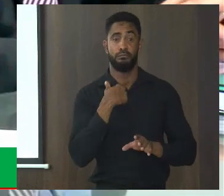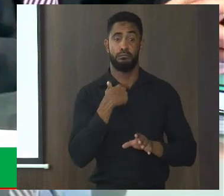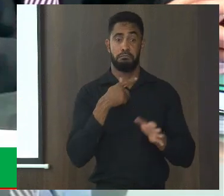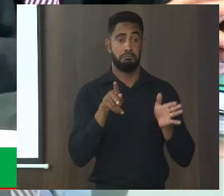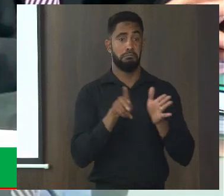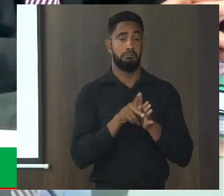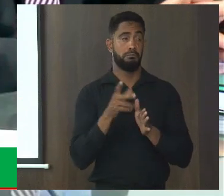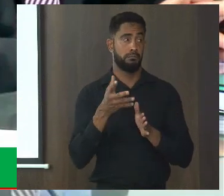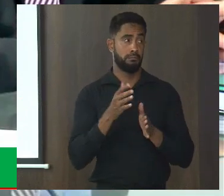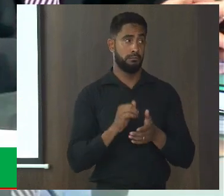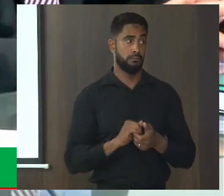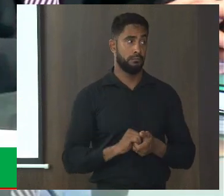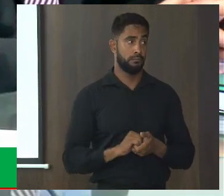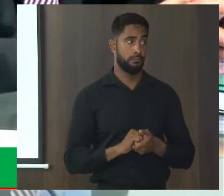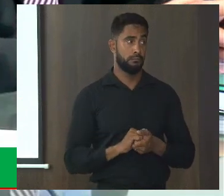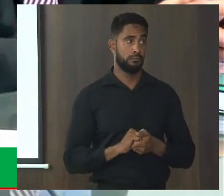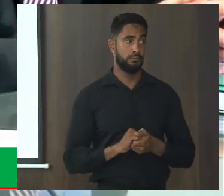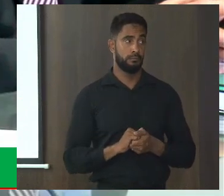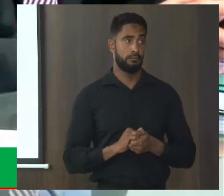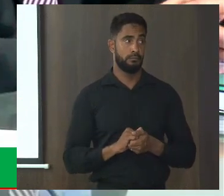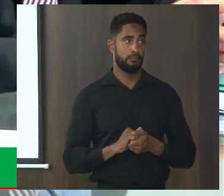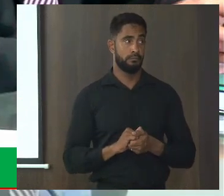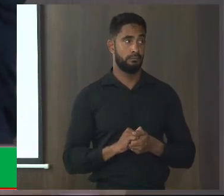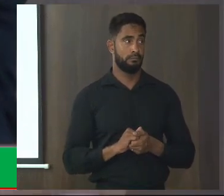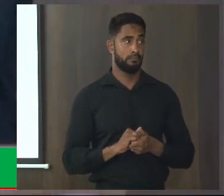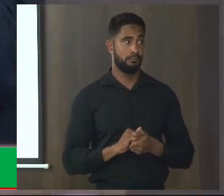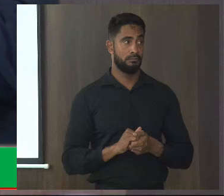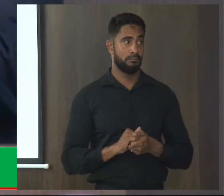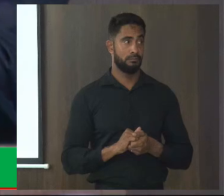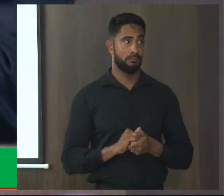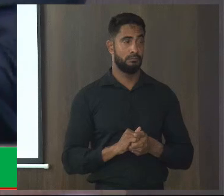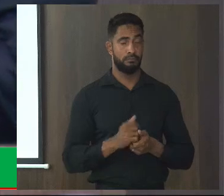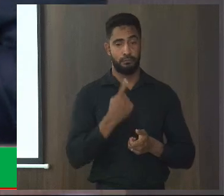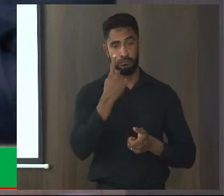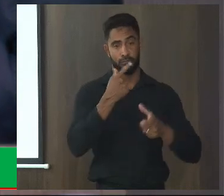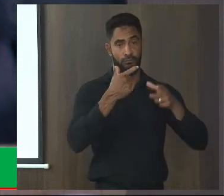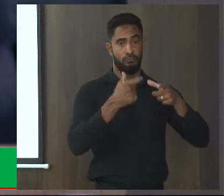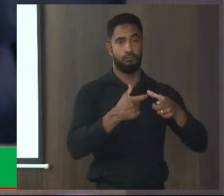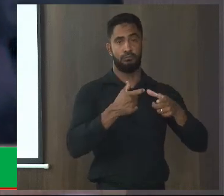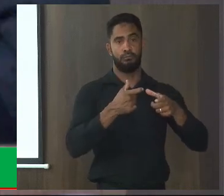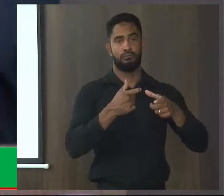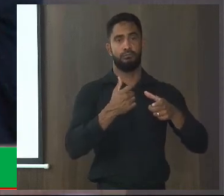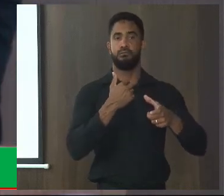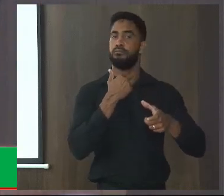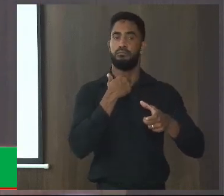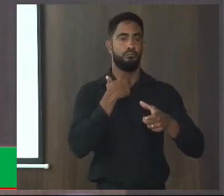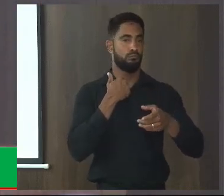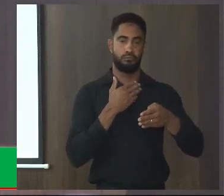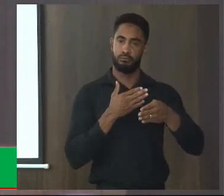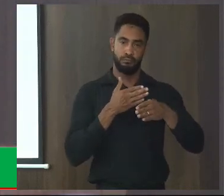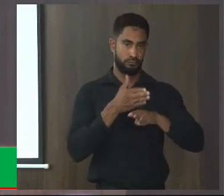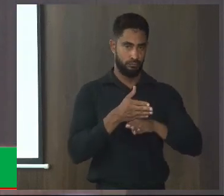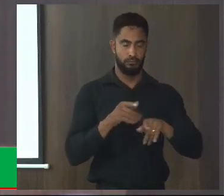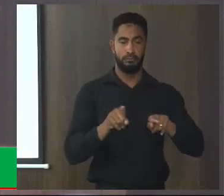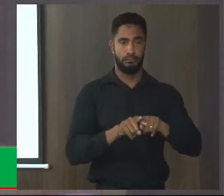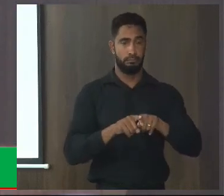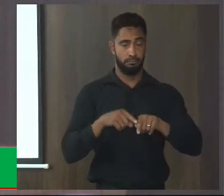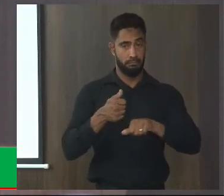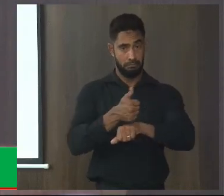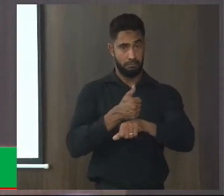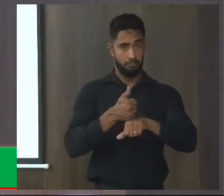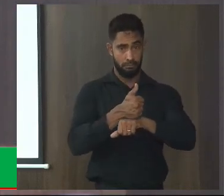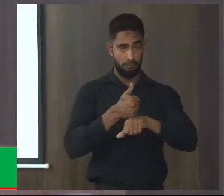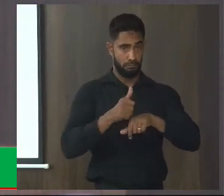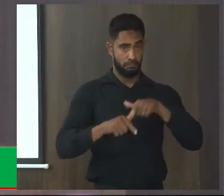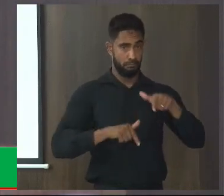senhor mesmo lá? Lá eu vou, só tem um lugar lá que eu não tenho acesso e nem os funcionários da empresa têm